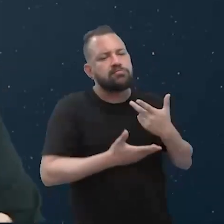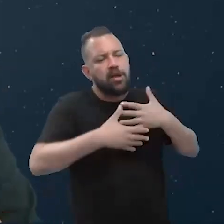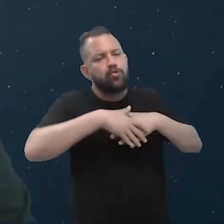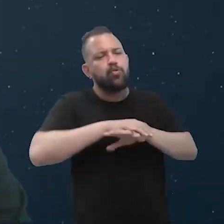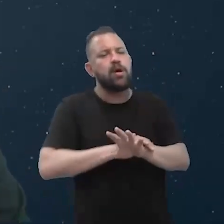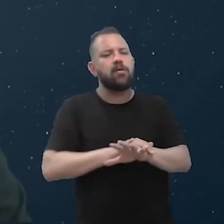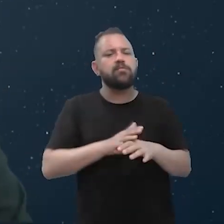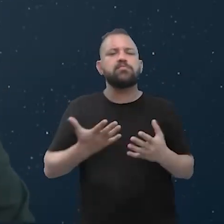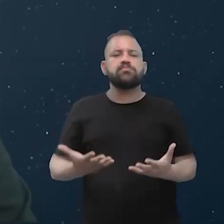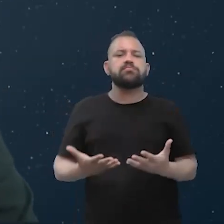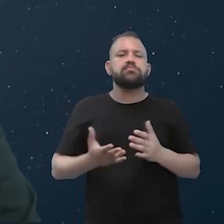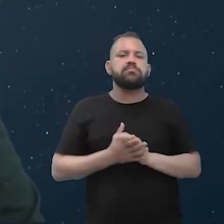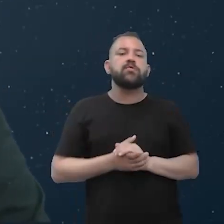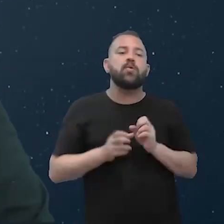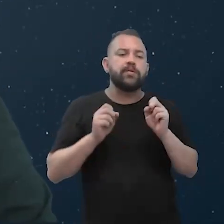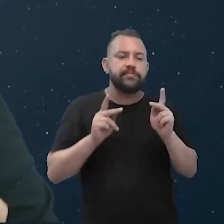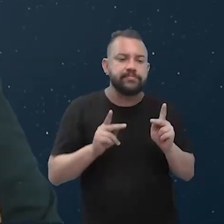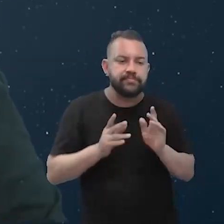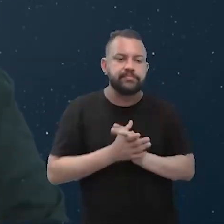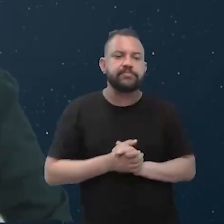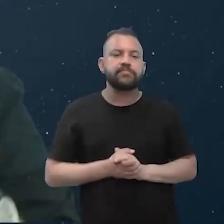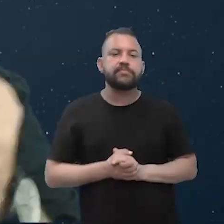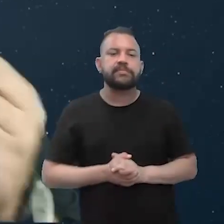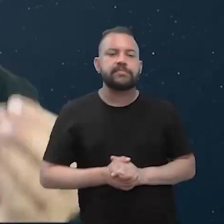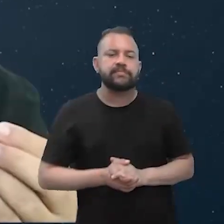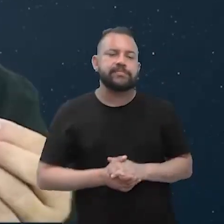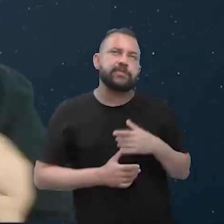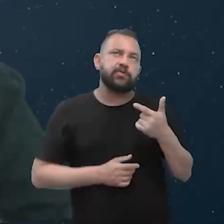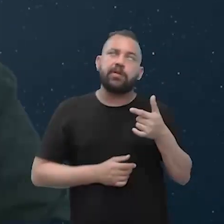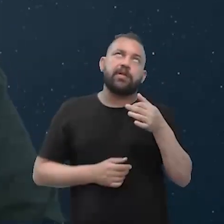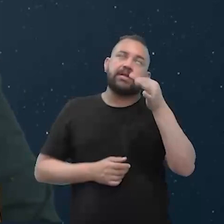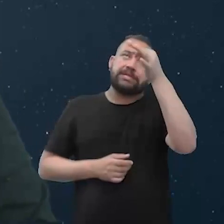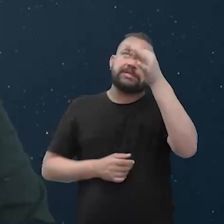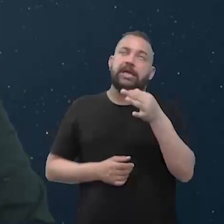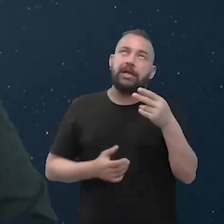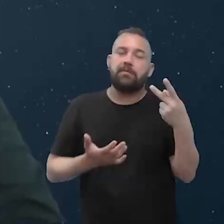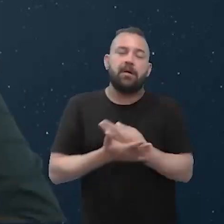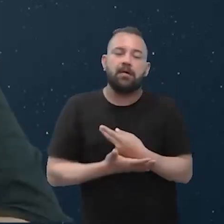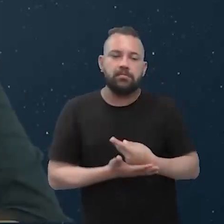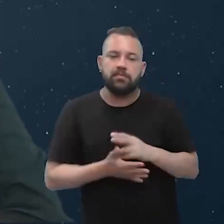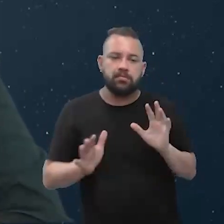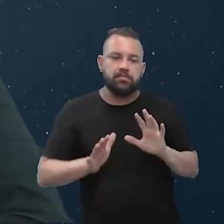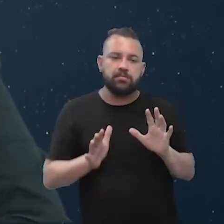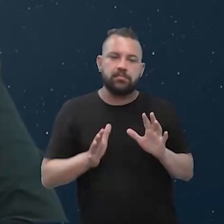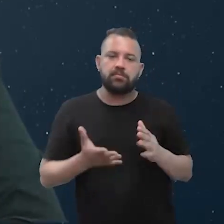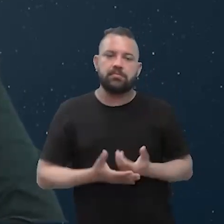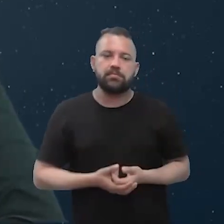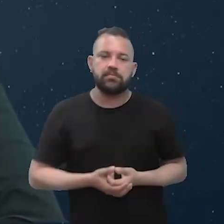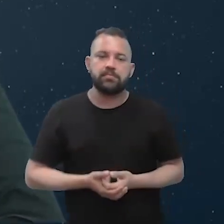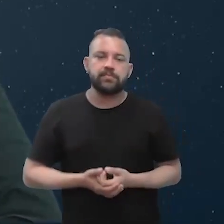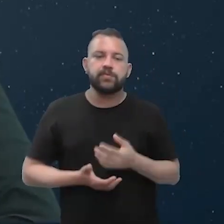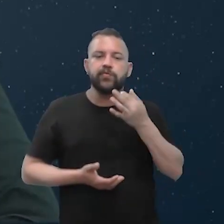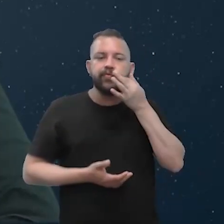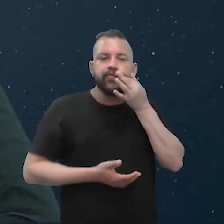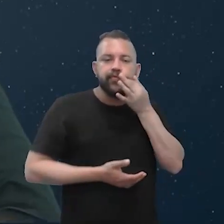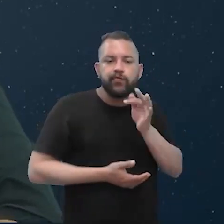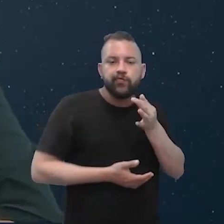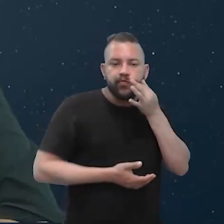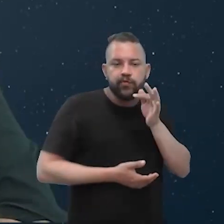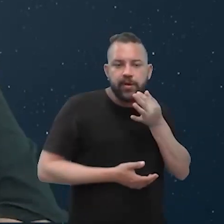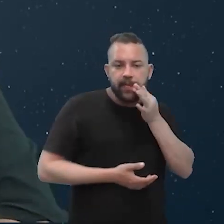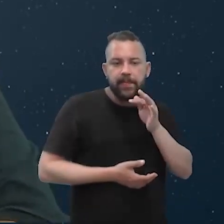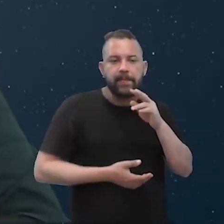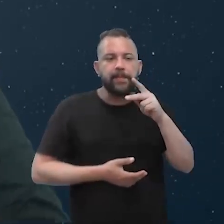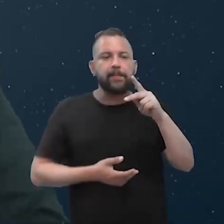com naturalidade. Ok? Então não existe essa questão do certo e do errado aí. Não. Fruta é a